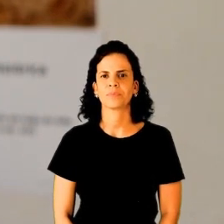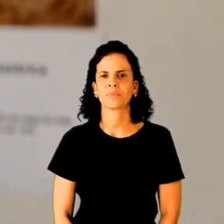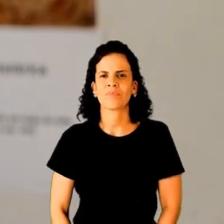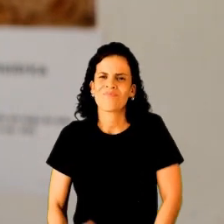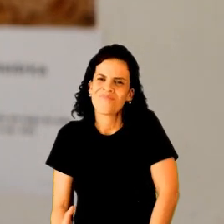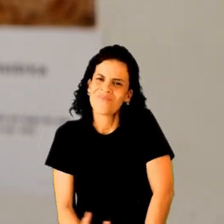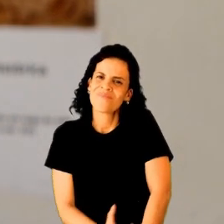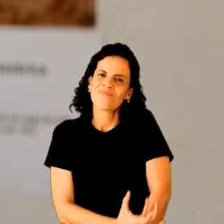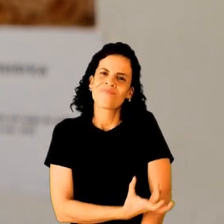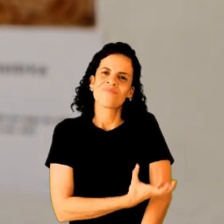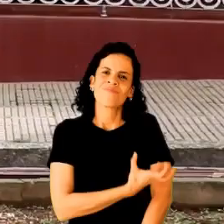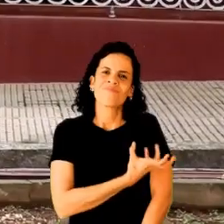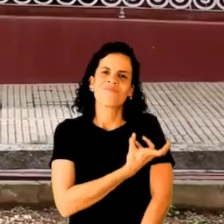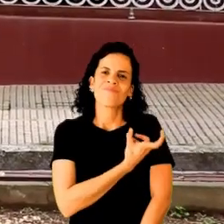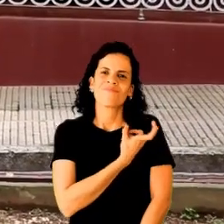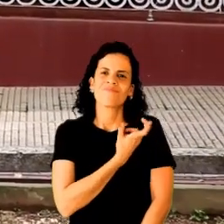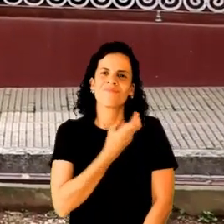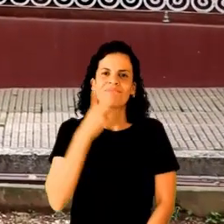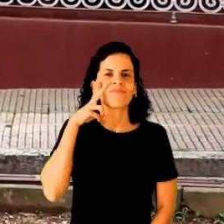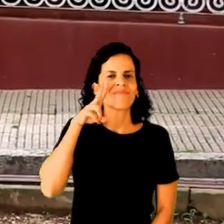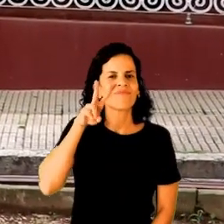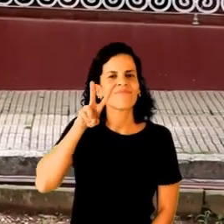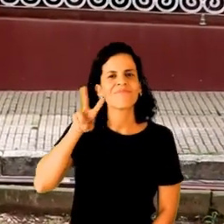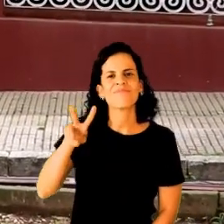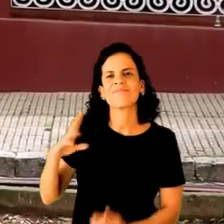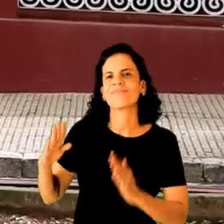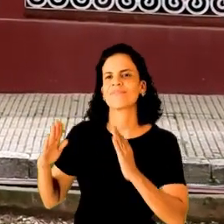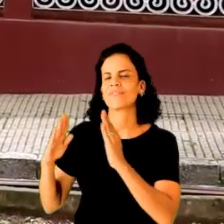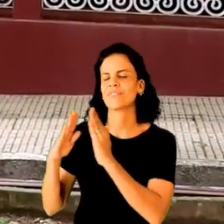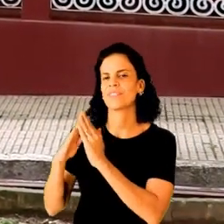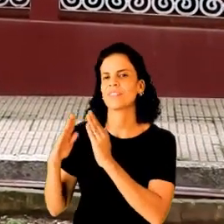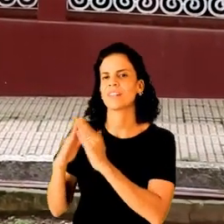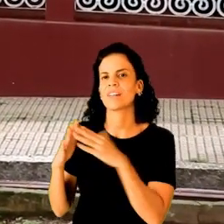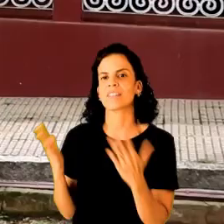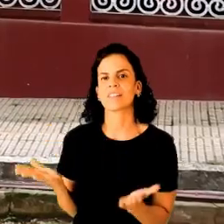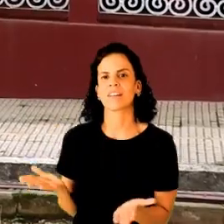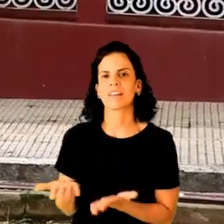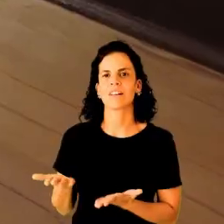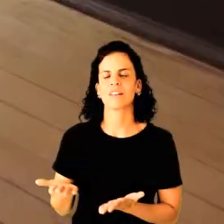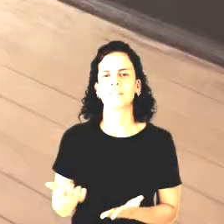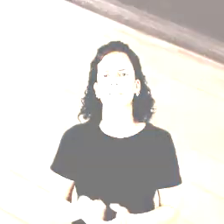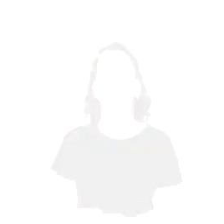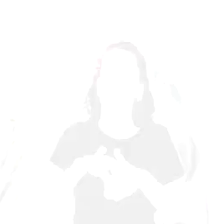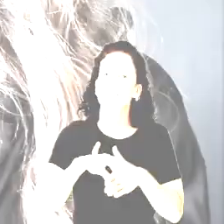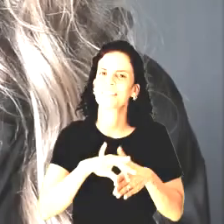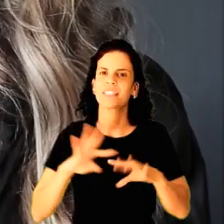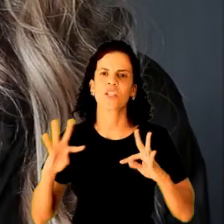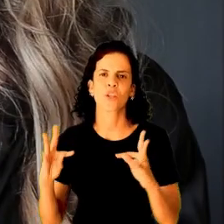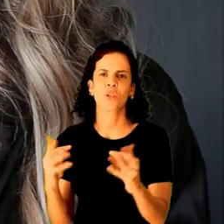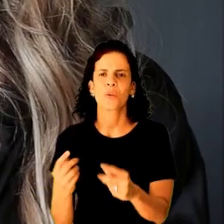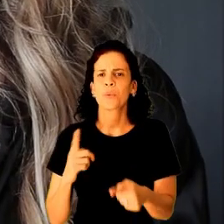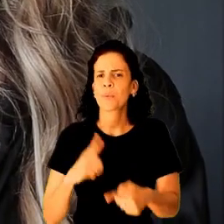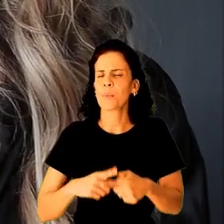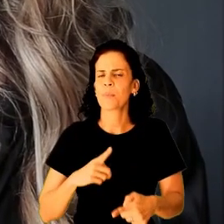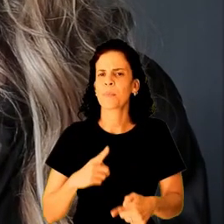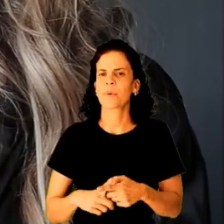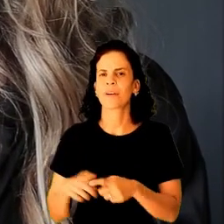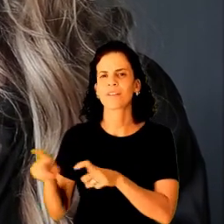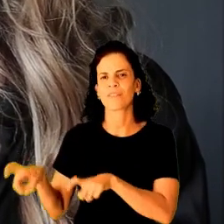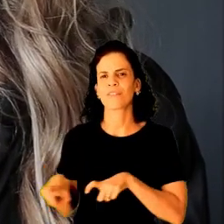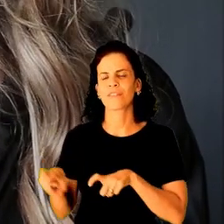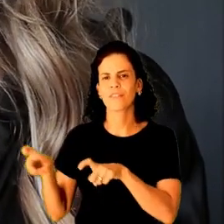olhos ver esta sede agora restaurada ela realmente ficou